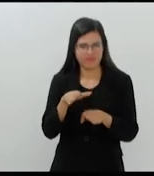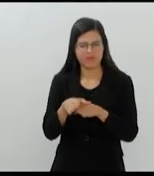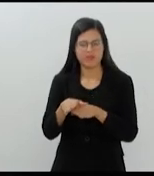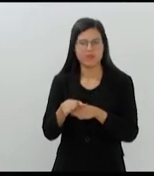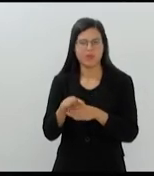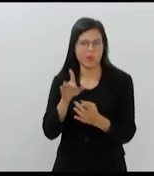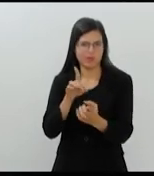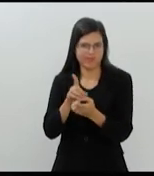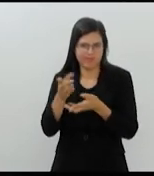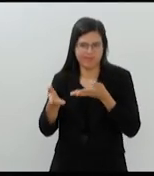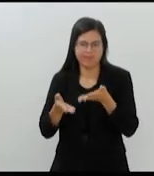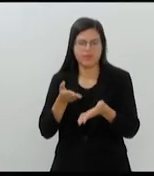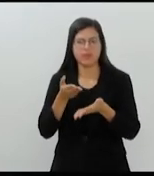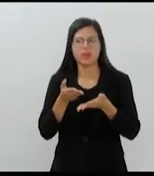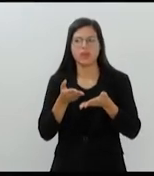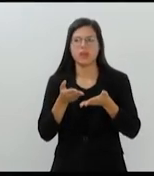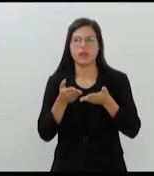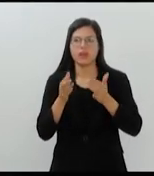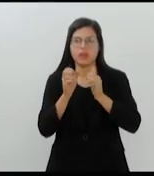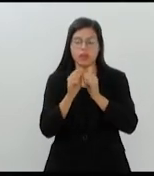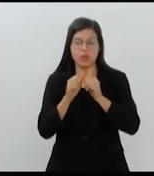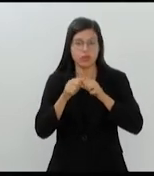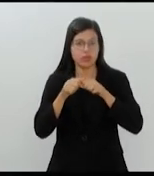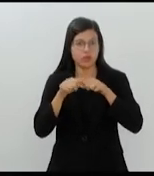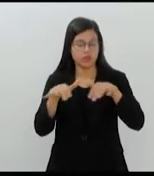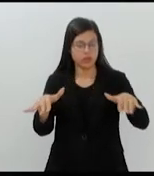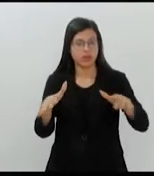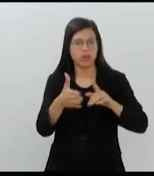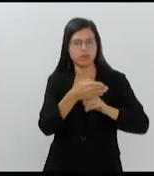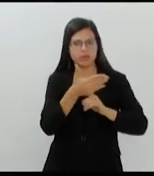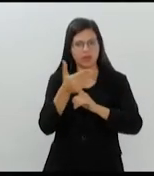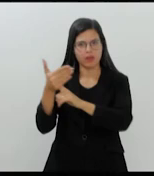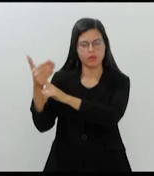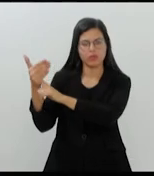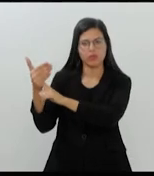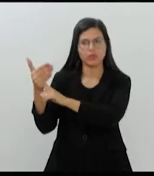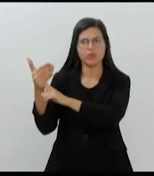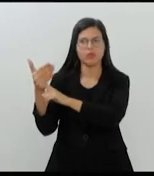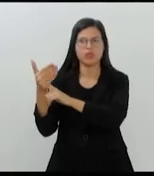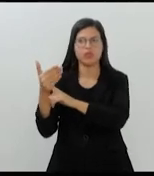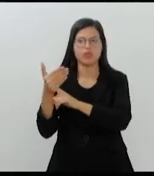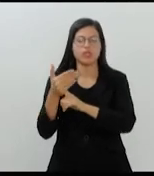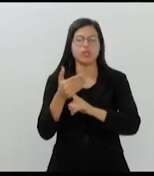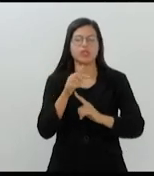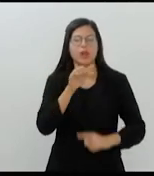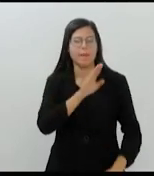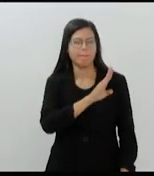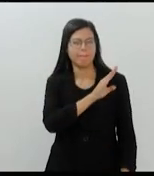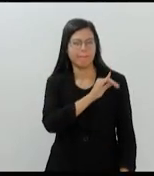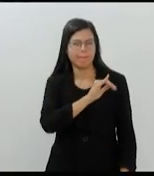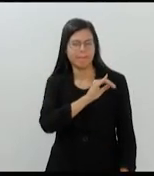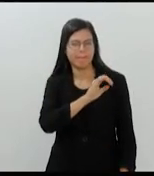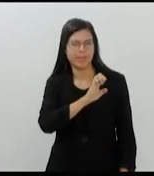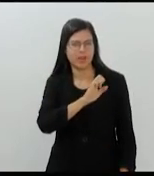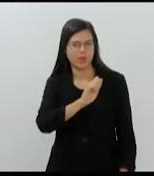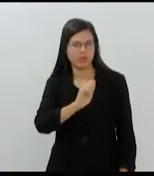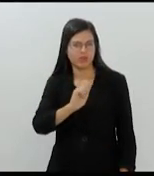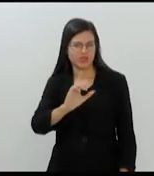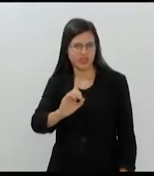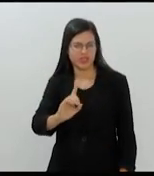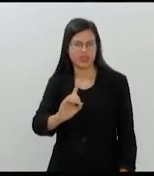e difusão da tecnologia BIM, Building Information